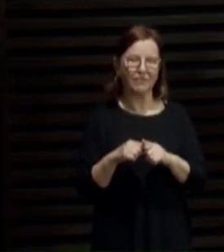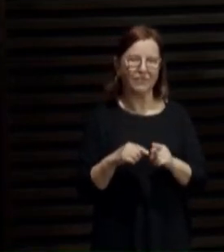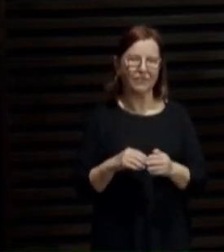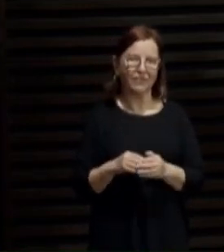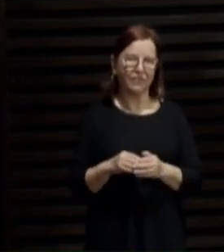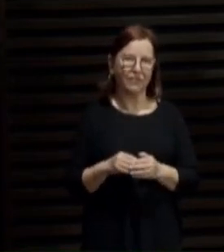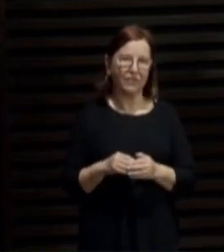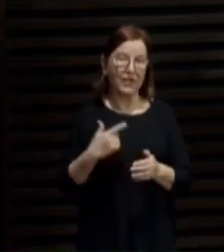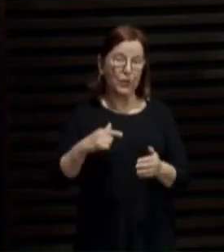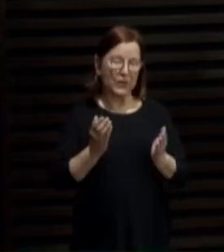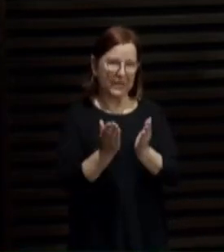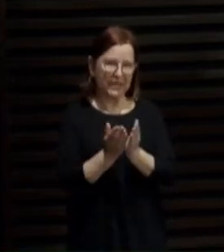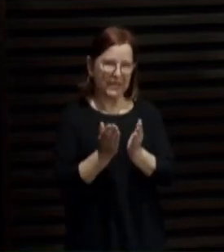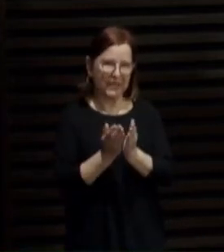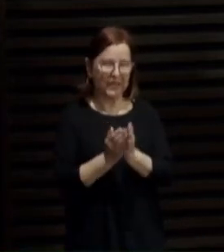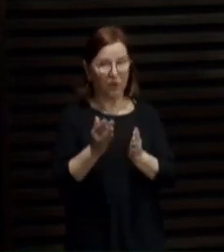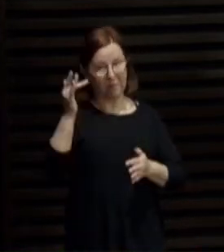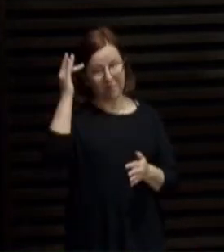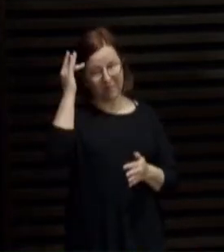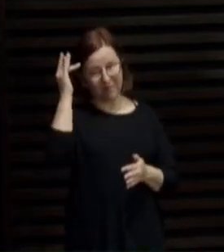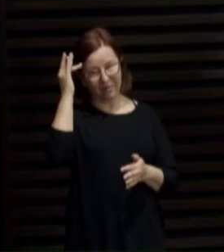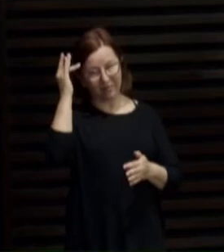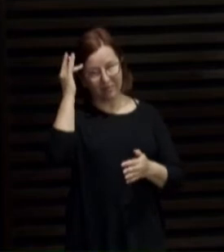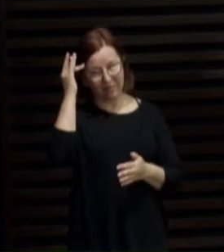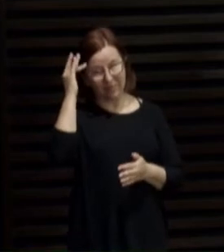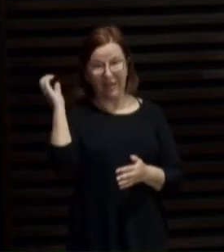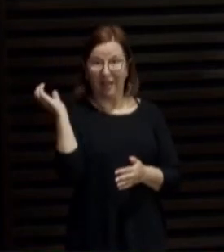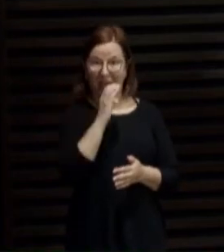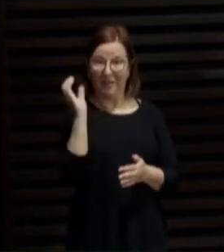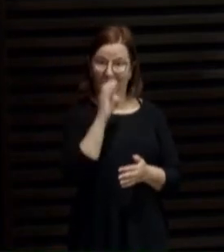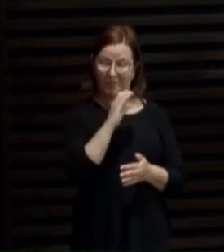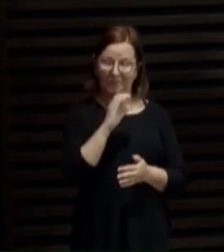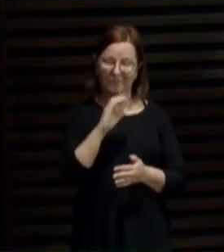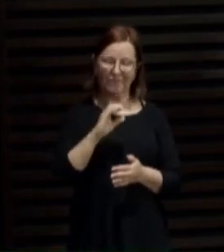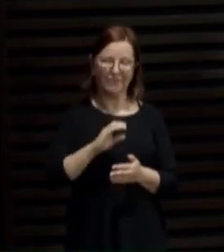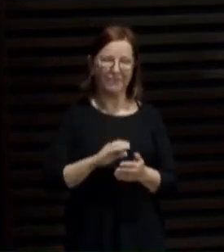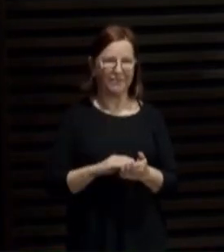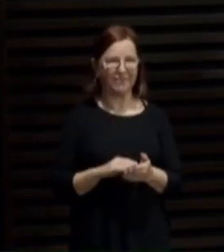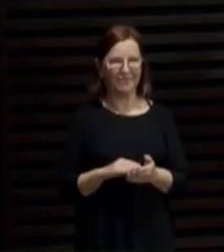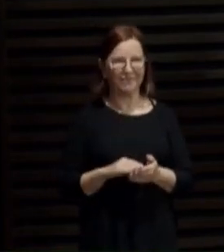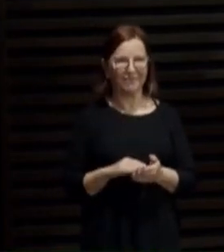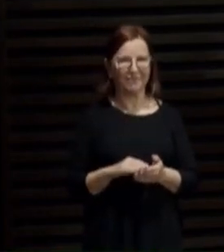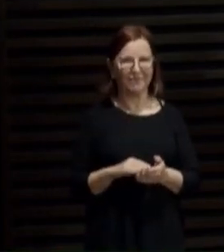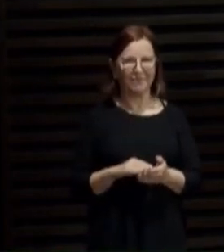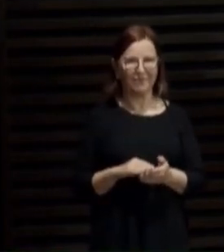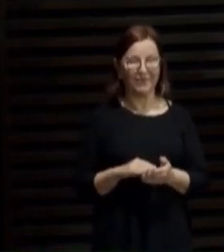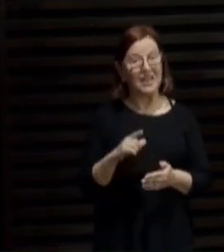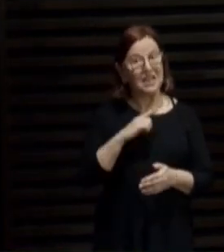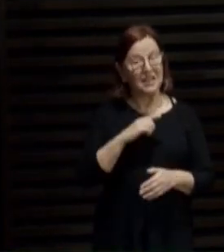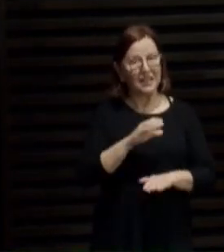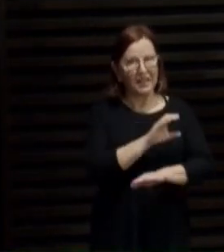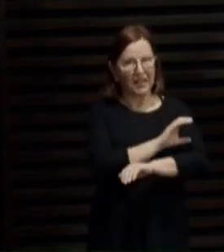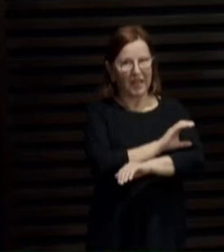Não há cristãos maduros de modo instantâneo, e há a cultura anterior